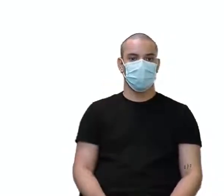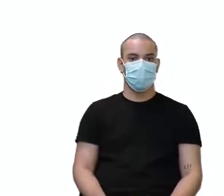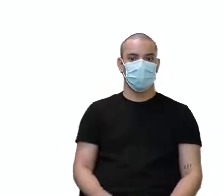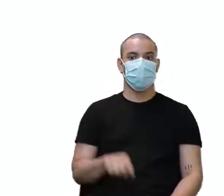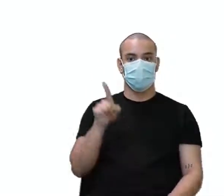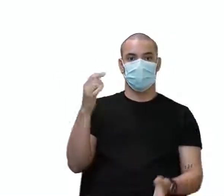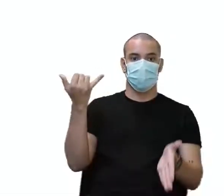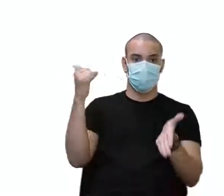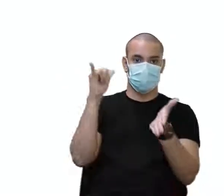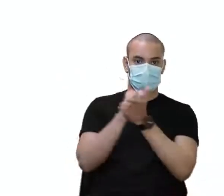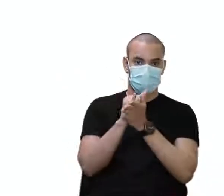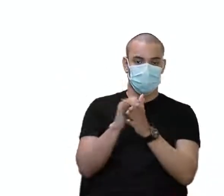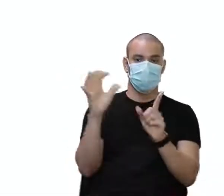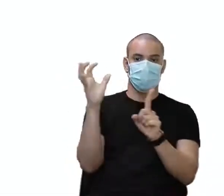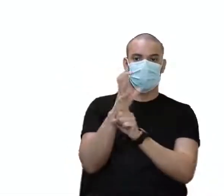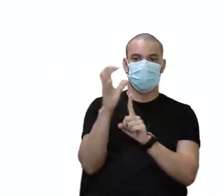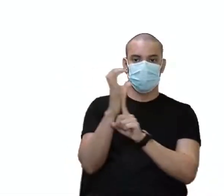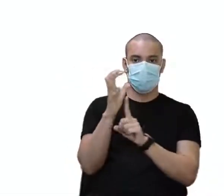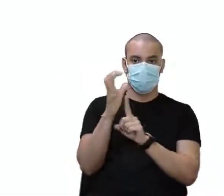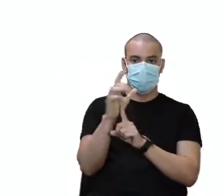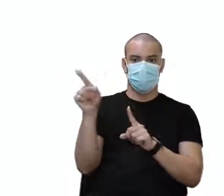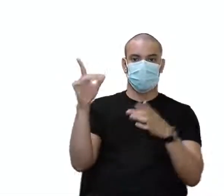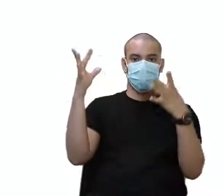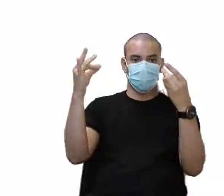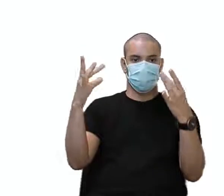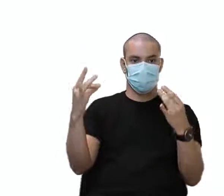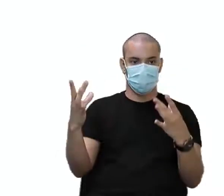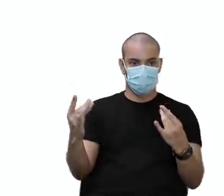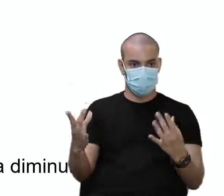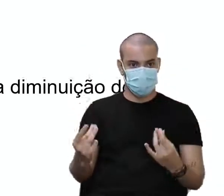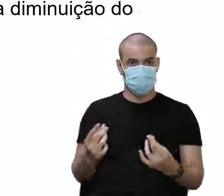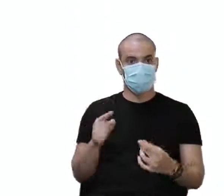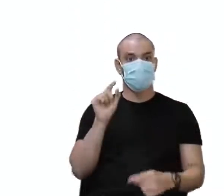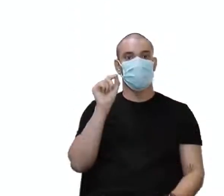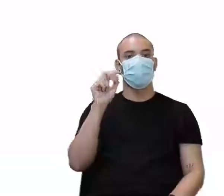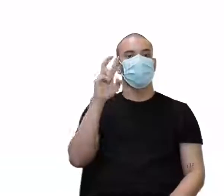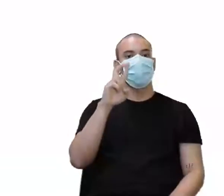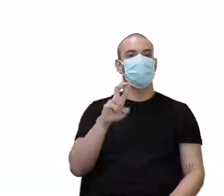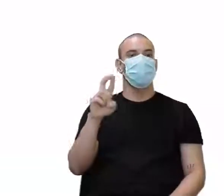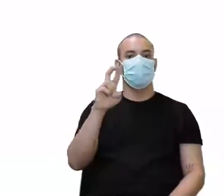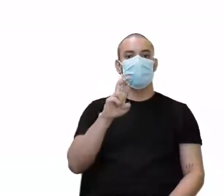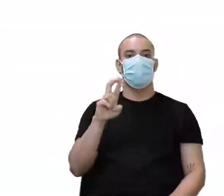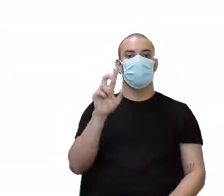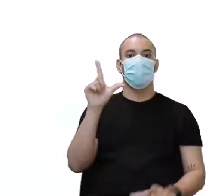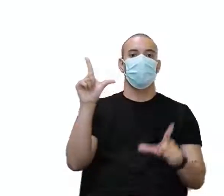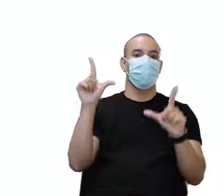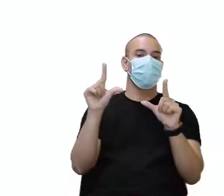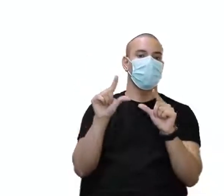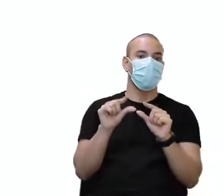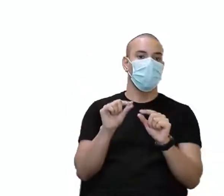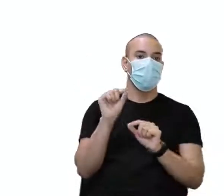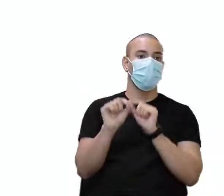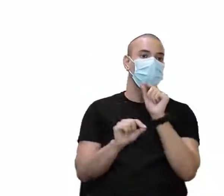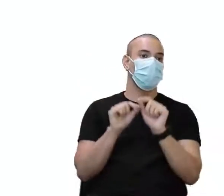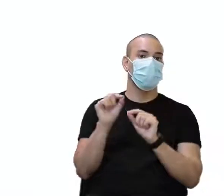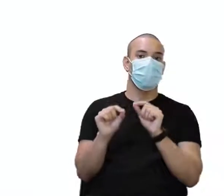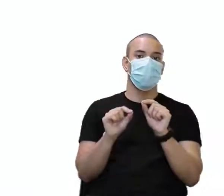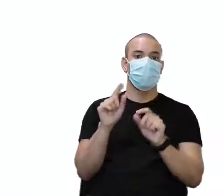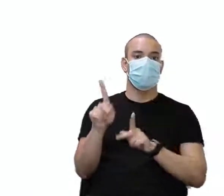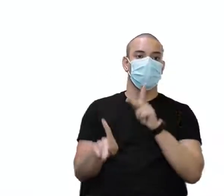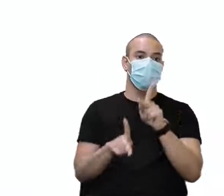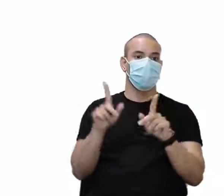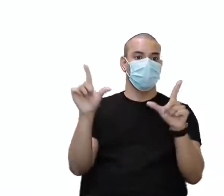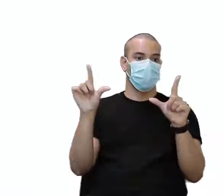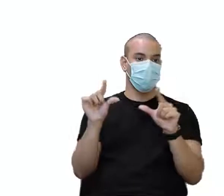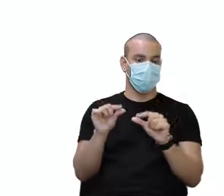Como consequência das interferências descritas na cadeia alimentar, será observada a diminuição. Em que população vai